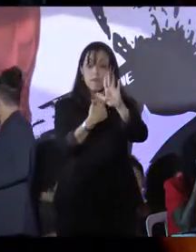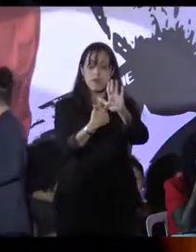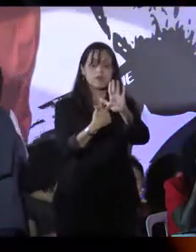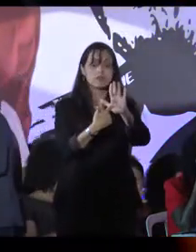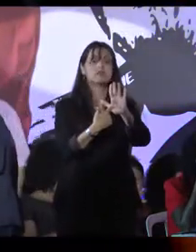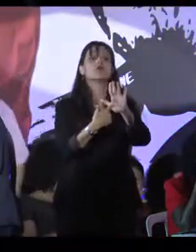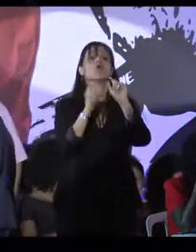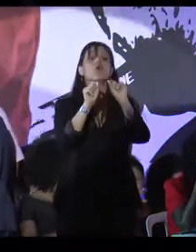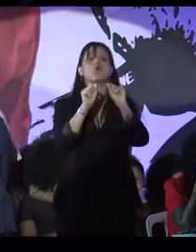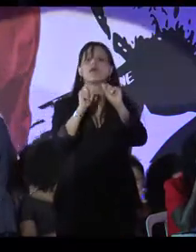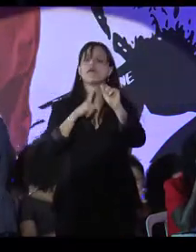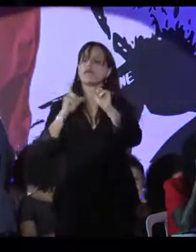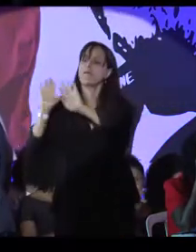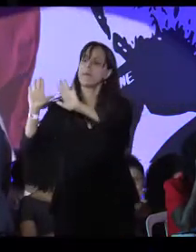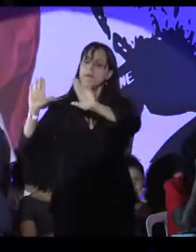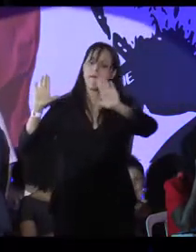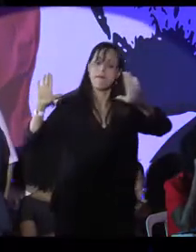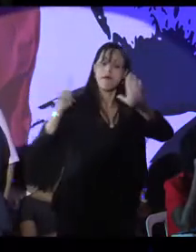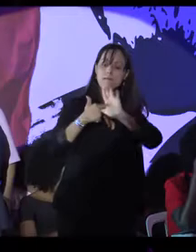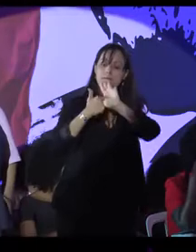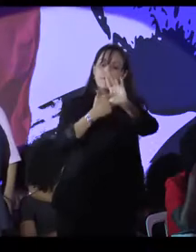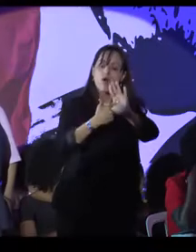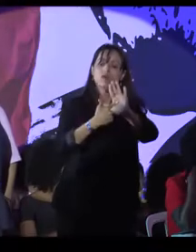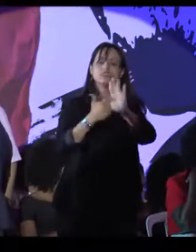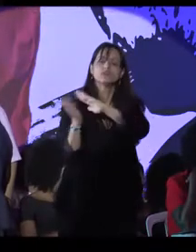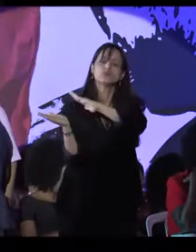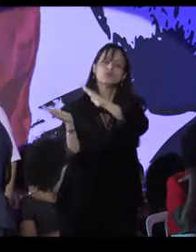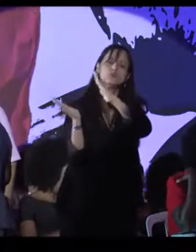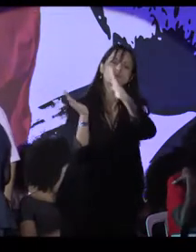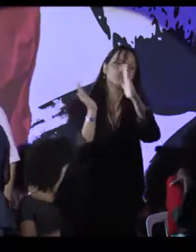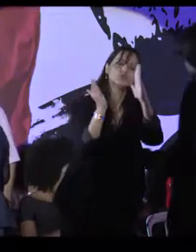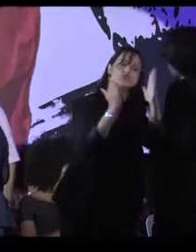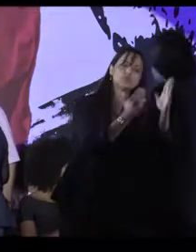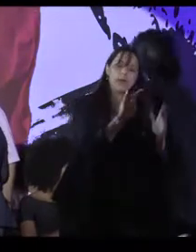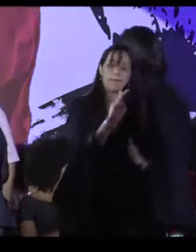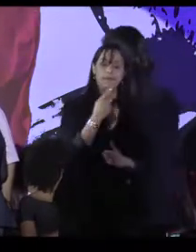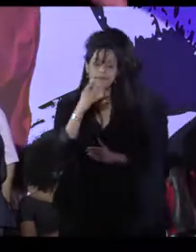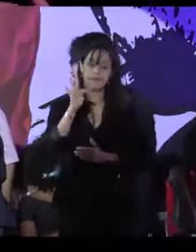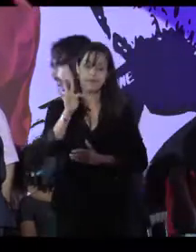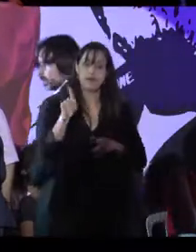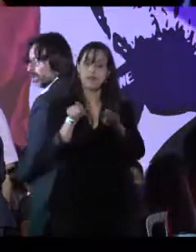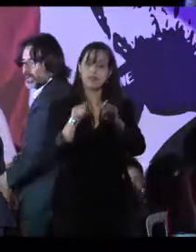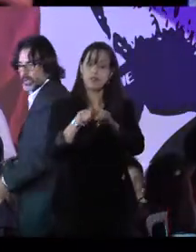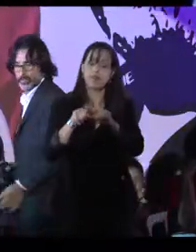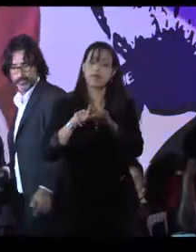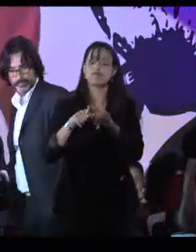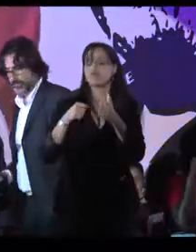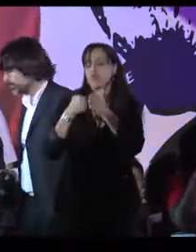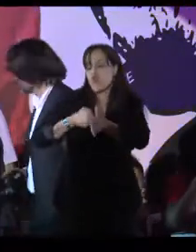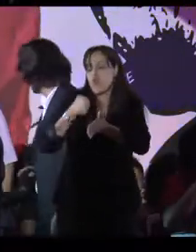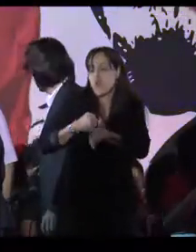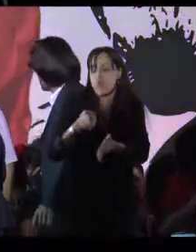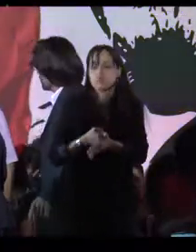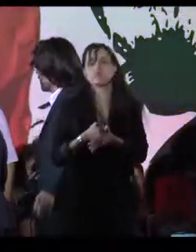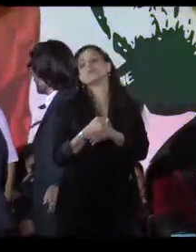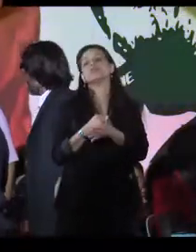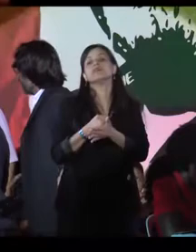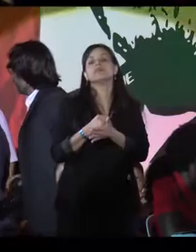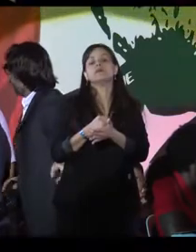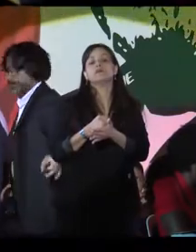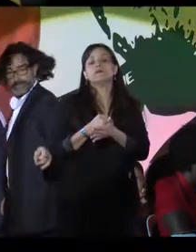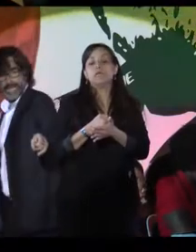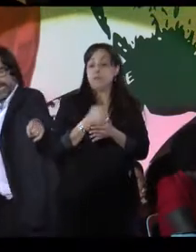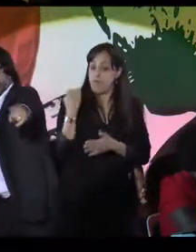amostra da trajetória do nosso partido e de suas lutas, que foram fundamentais para a